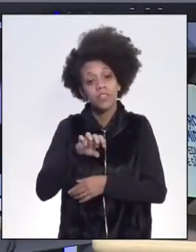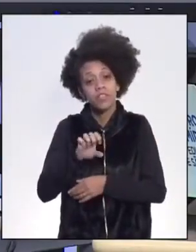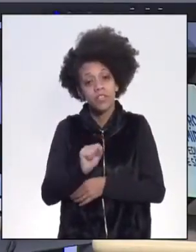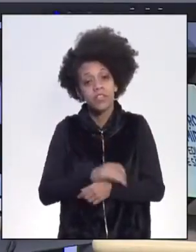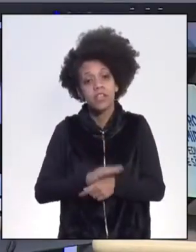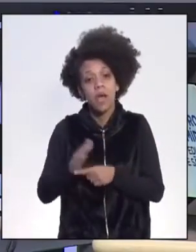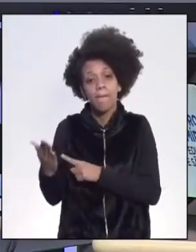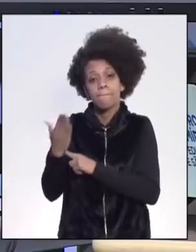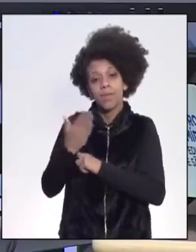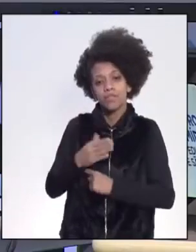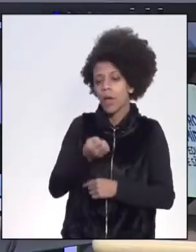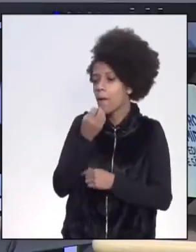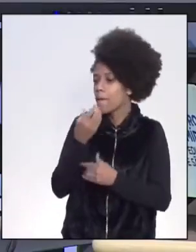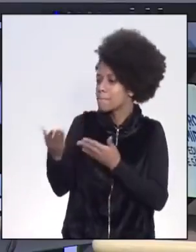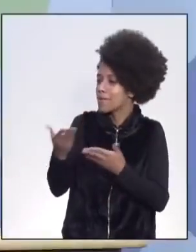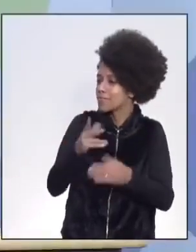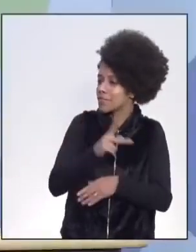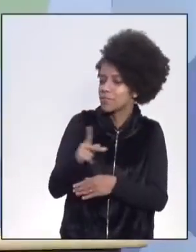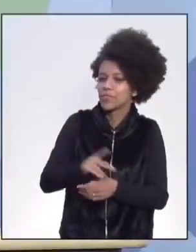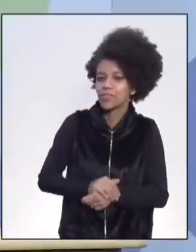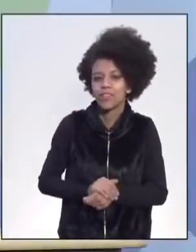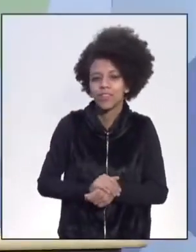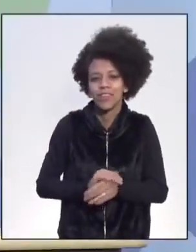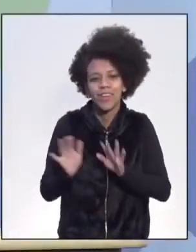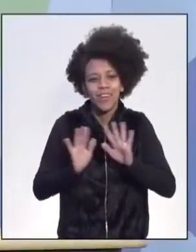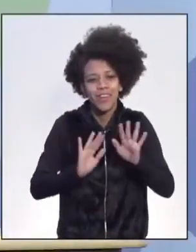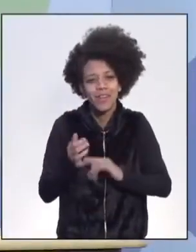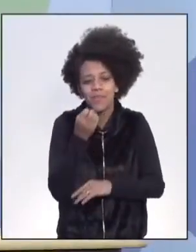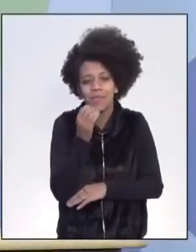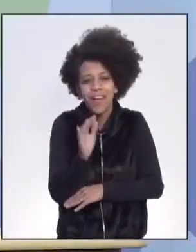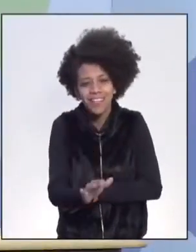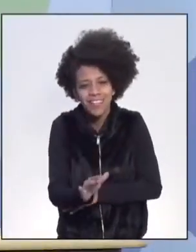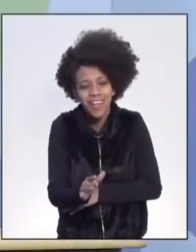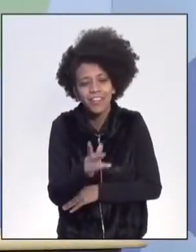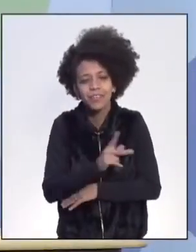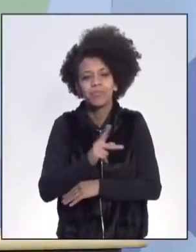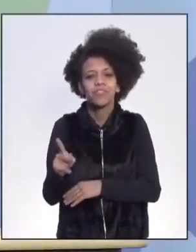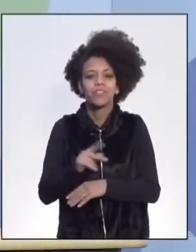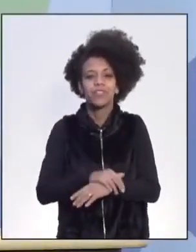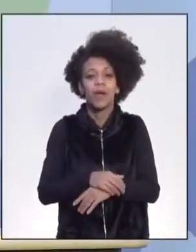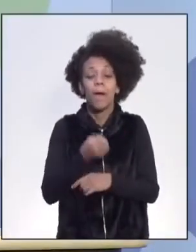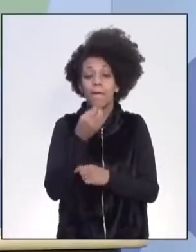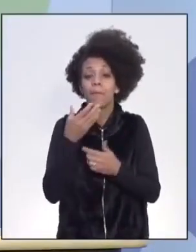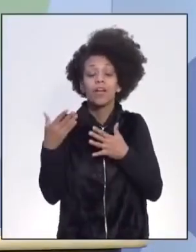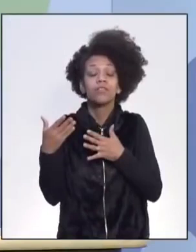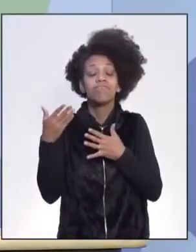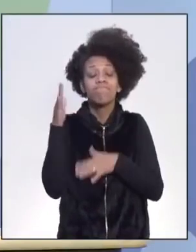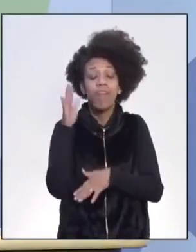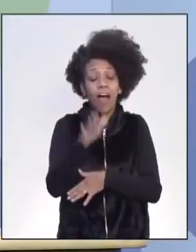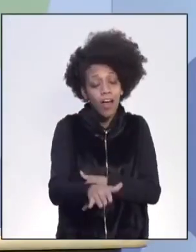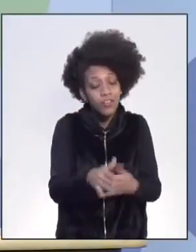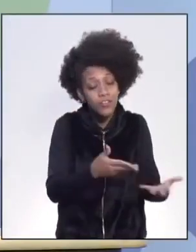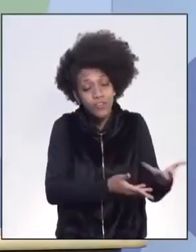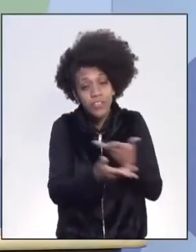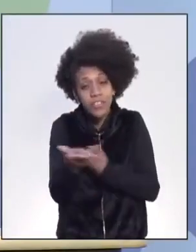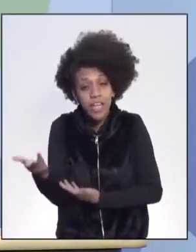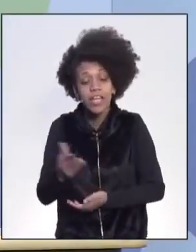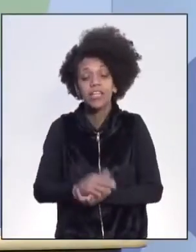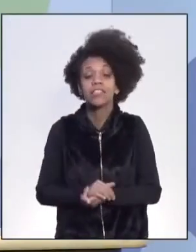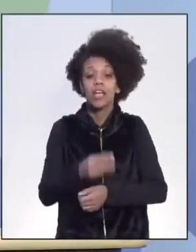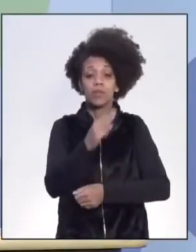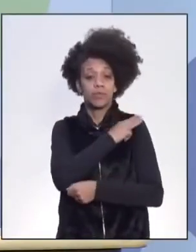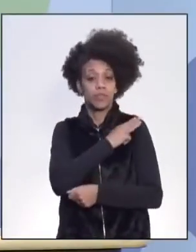me ajudar no chat. Bem-vinda, professora Inês. Oi, boa tarde, professora Roberta. Boa tarde a todos os alunos da primeira série do ensino médio